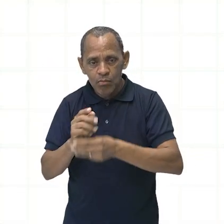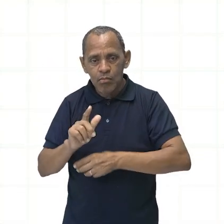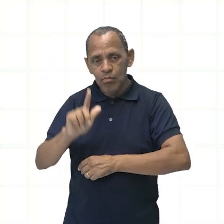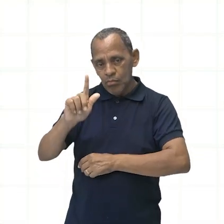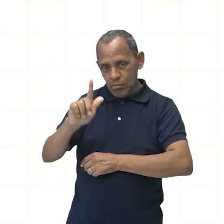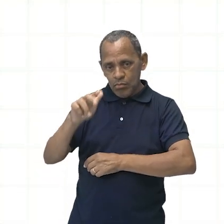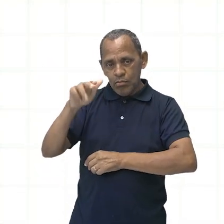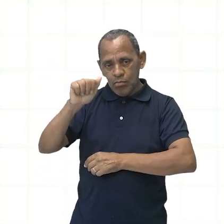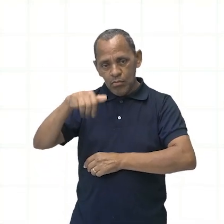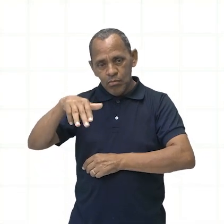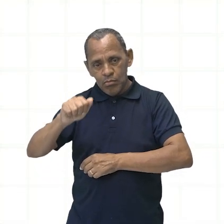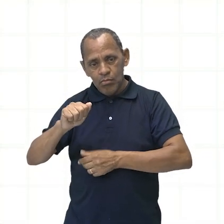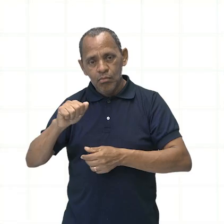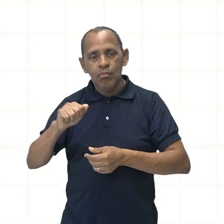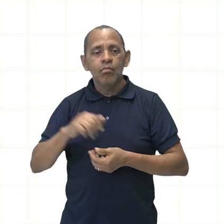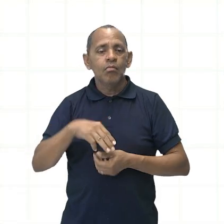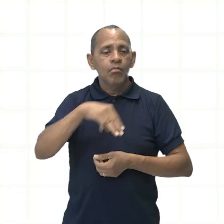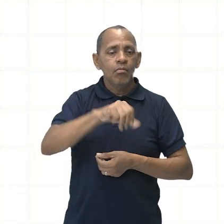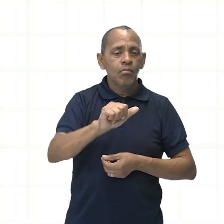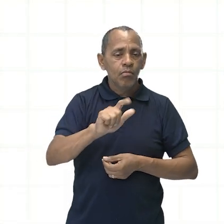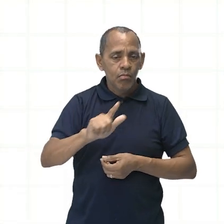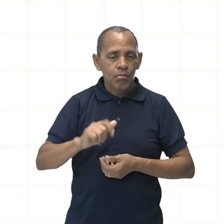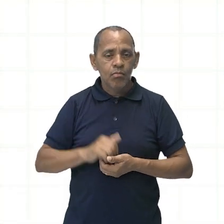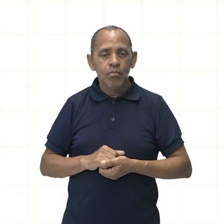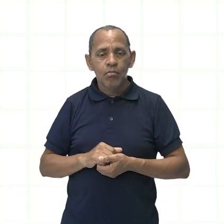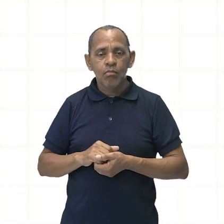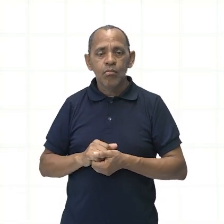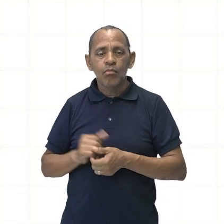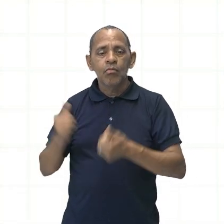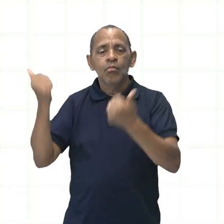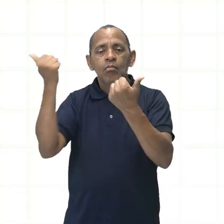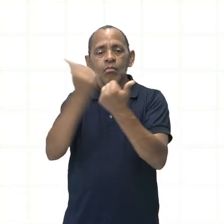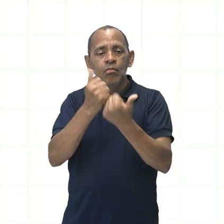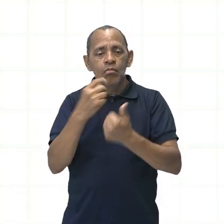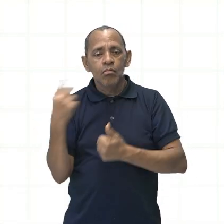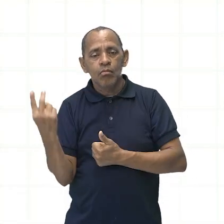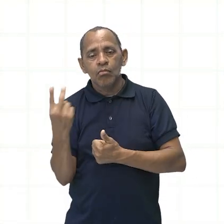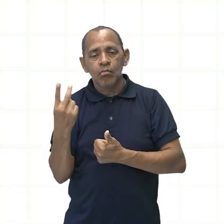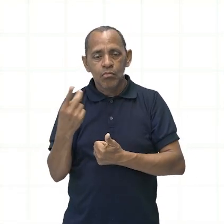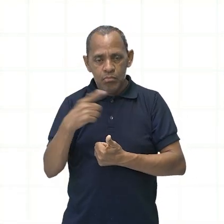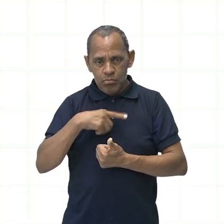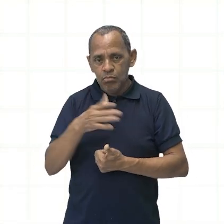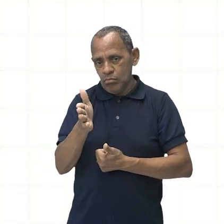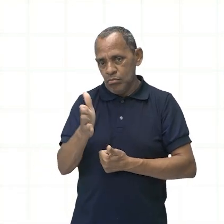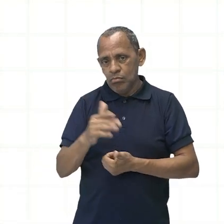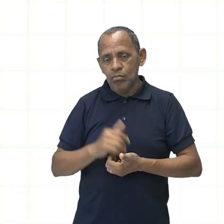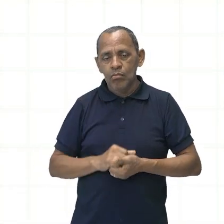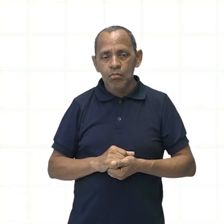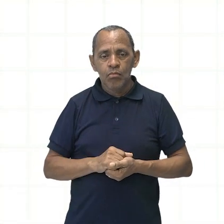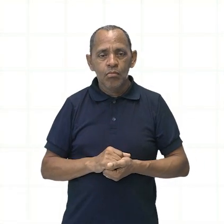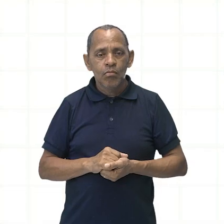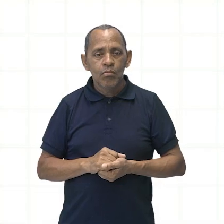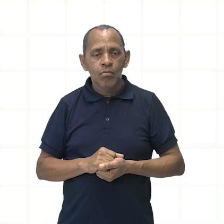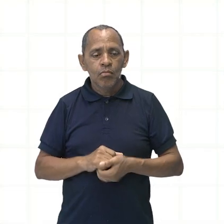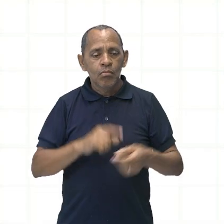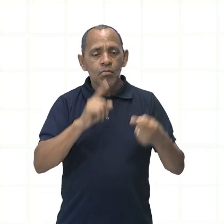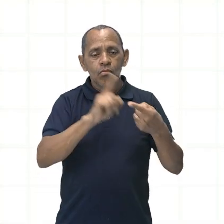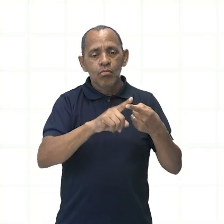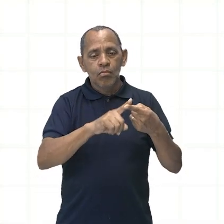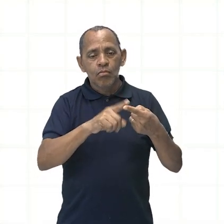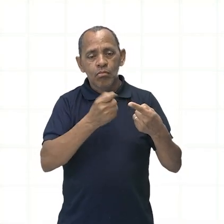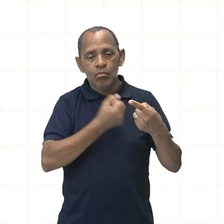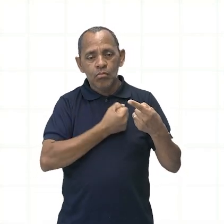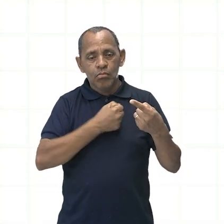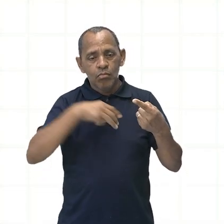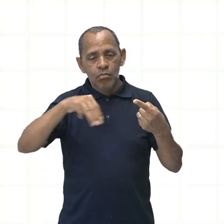massa molar, que é dada em gramas por mol. Substituindo esses valores, pois nós já os possuímos, nós temos que o número